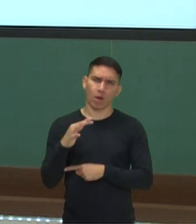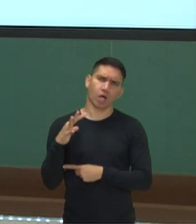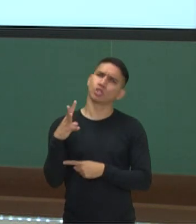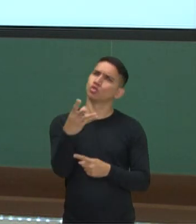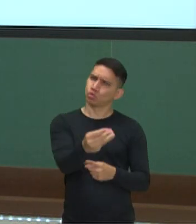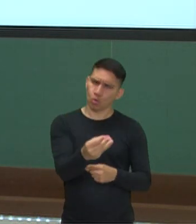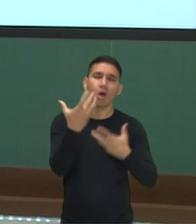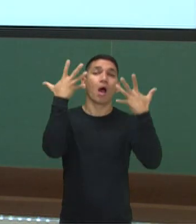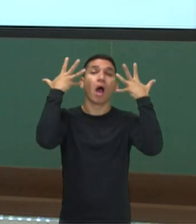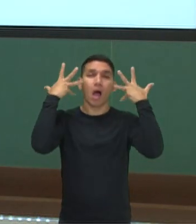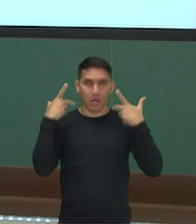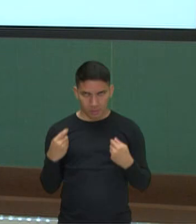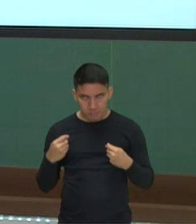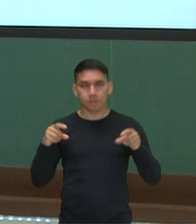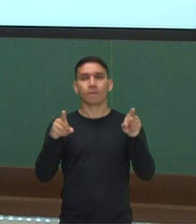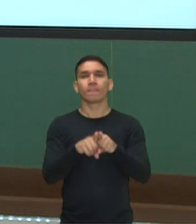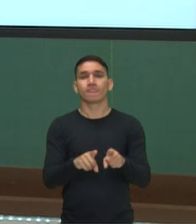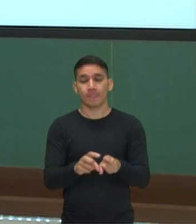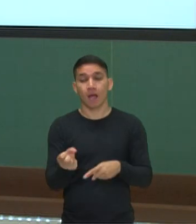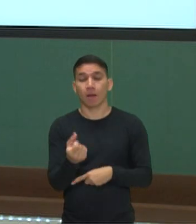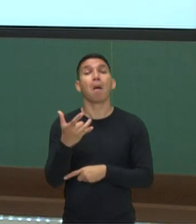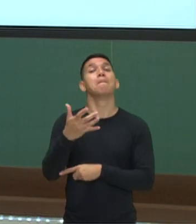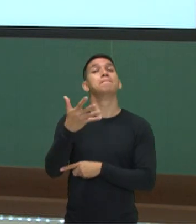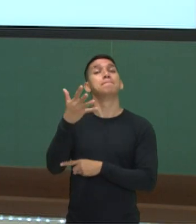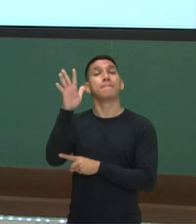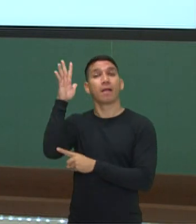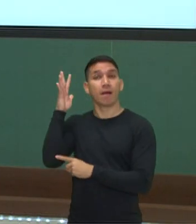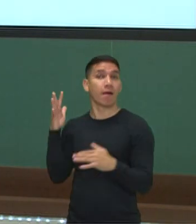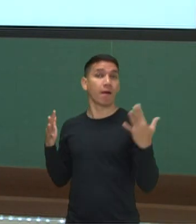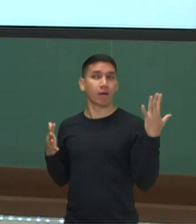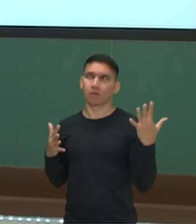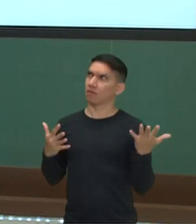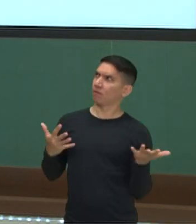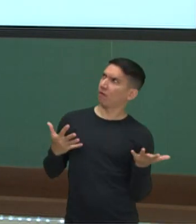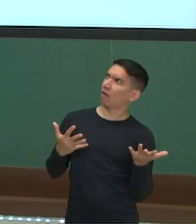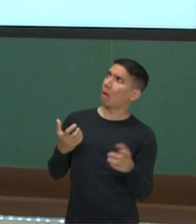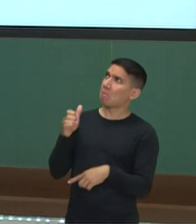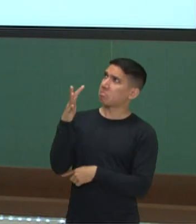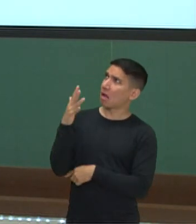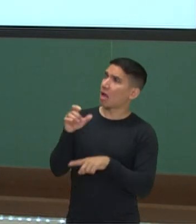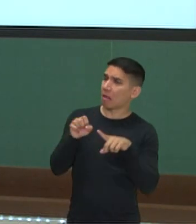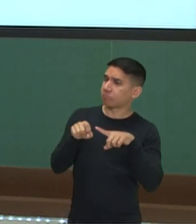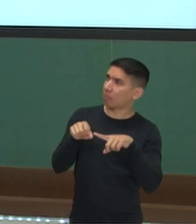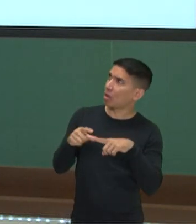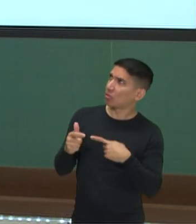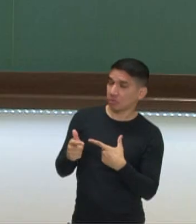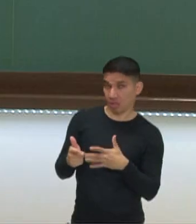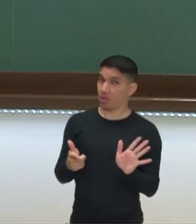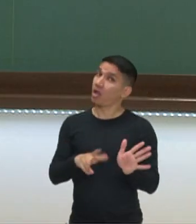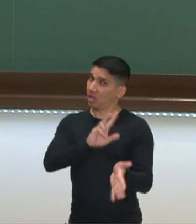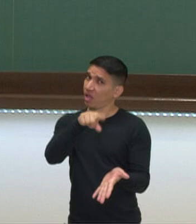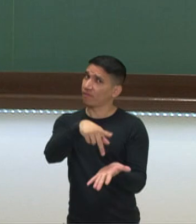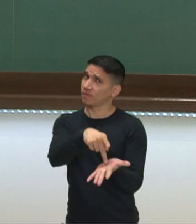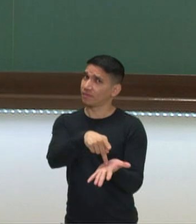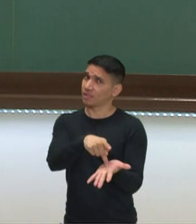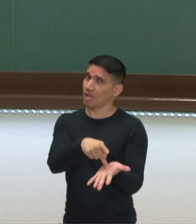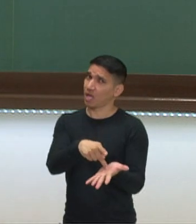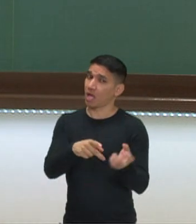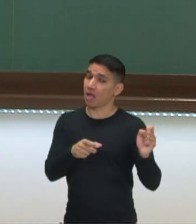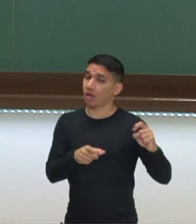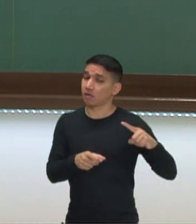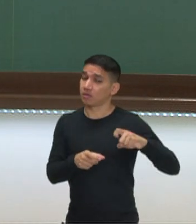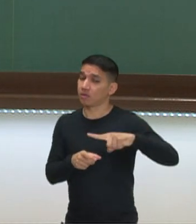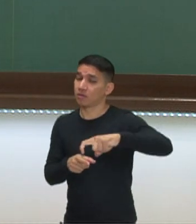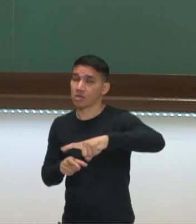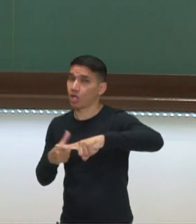né, os animais e também com as plantas. Ai, mas planta não tem espermatozoide e óvulo. Realmente, espermatozoide não,